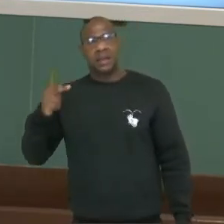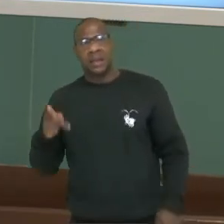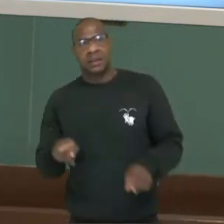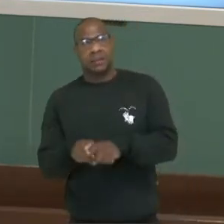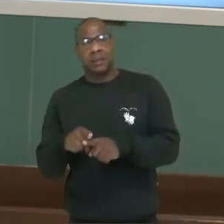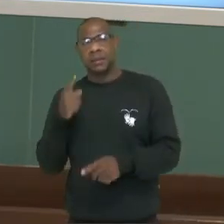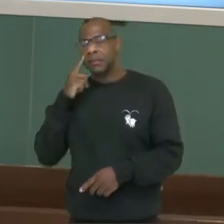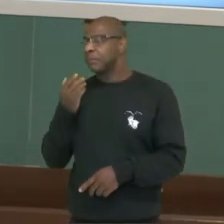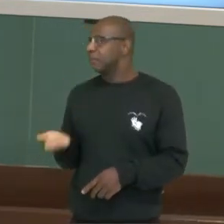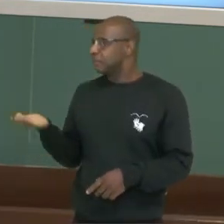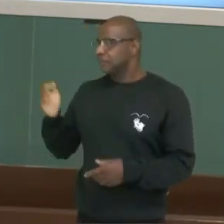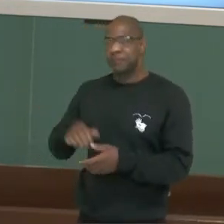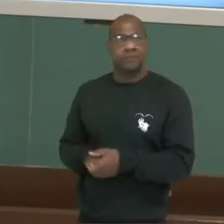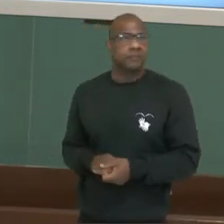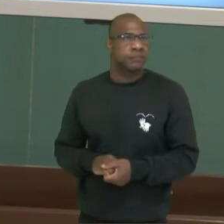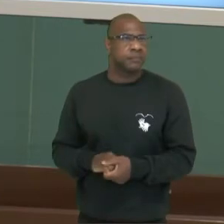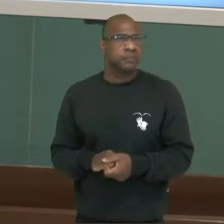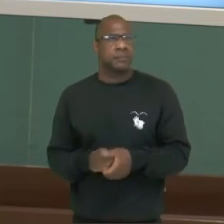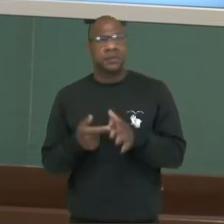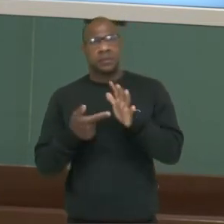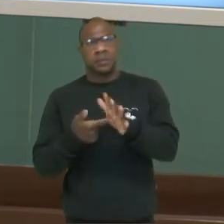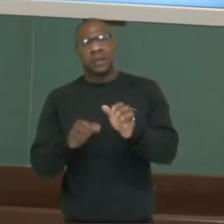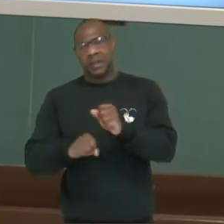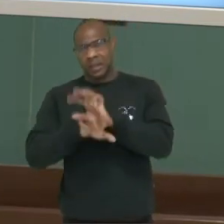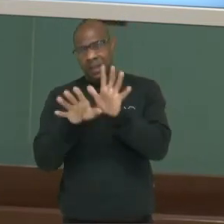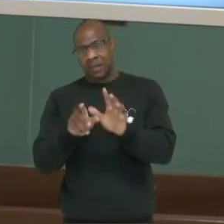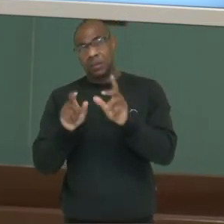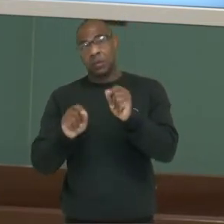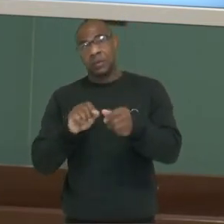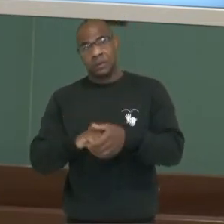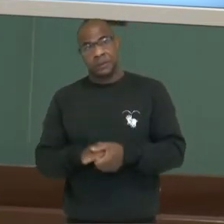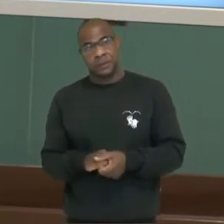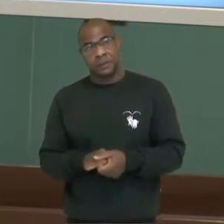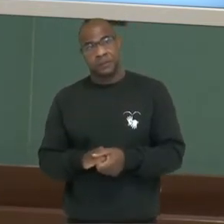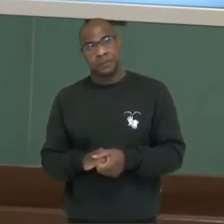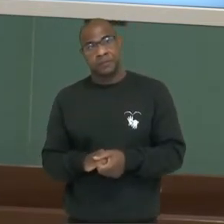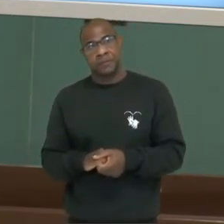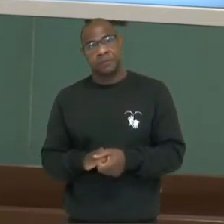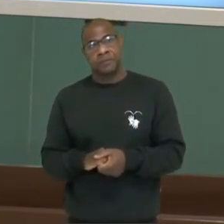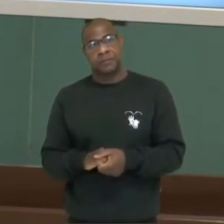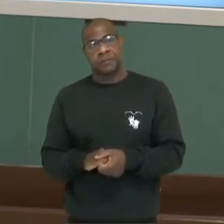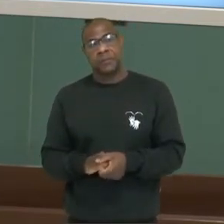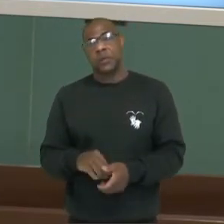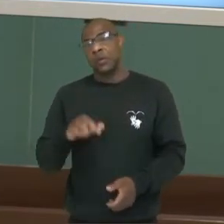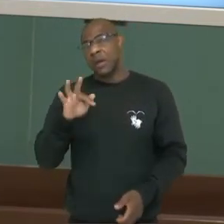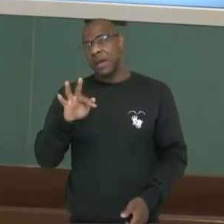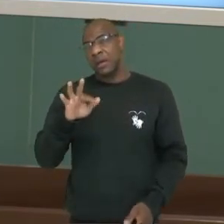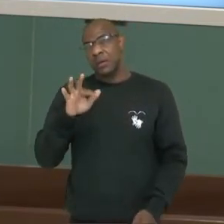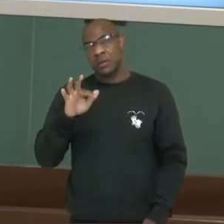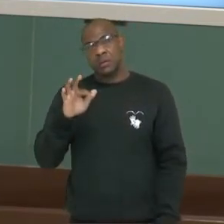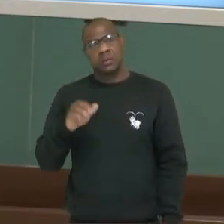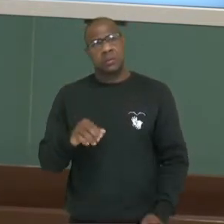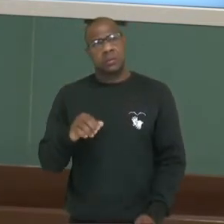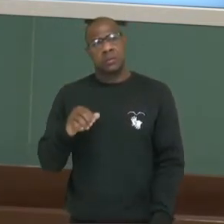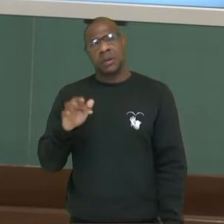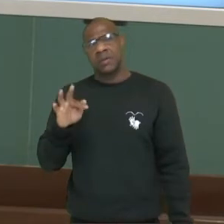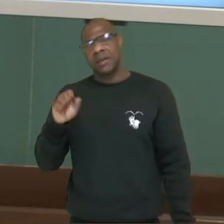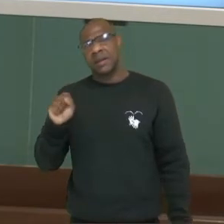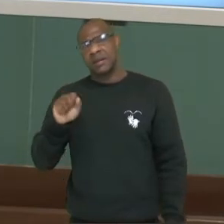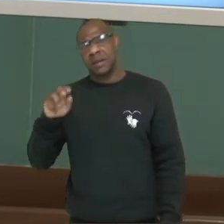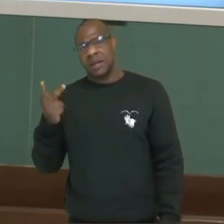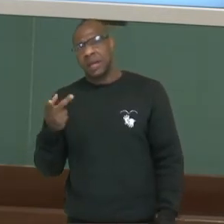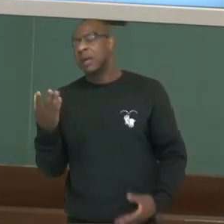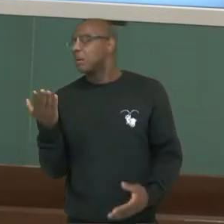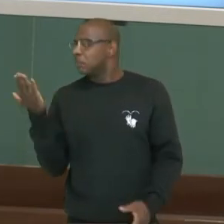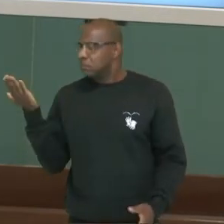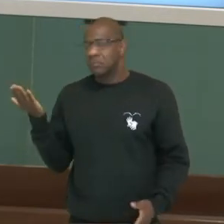quero deixar claro para vocês, é o seguinte. O LH e o FSH eram muito conhecidos lá no